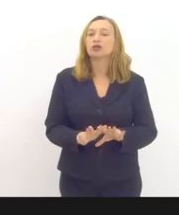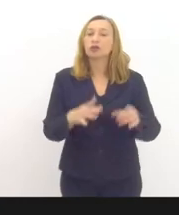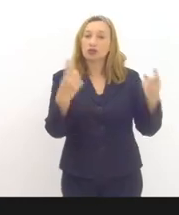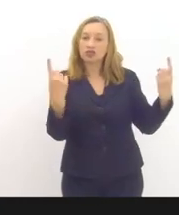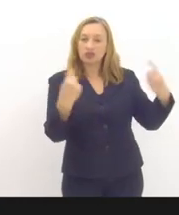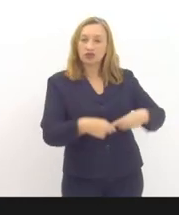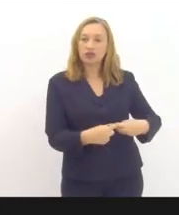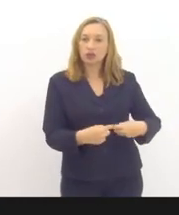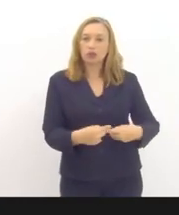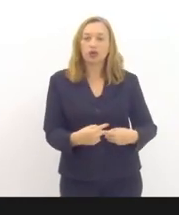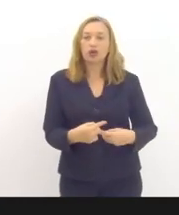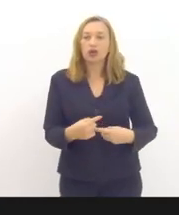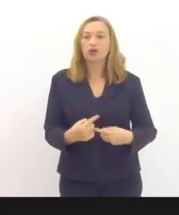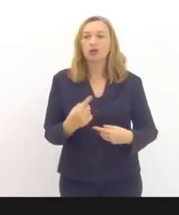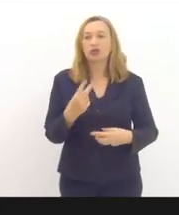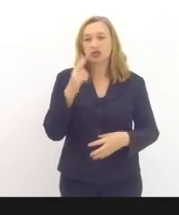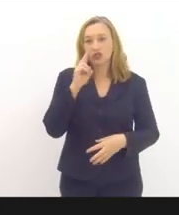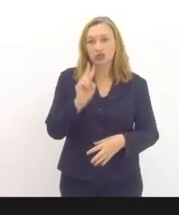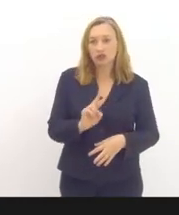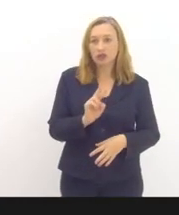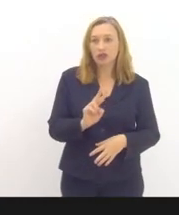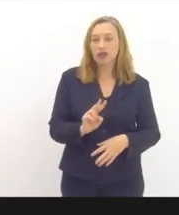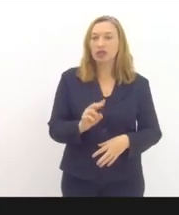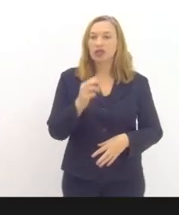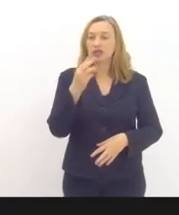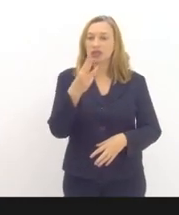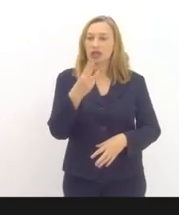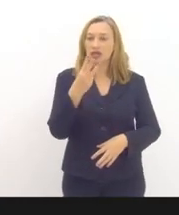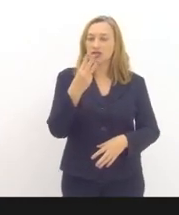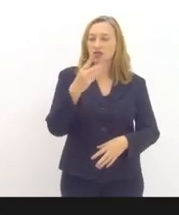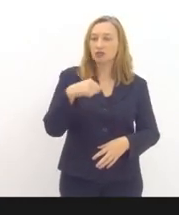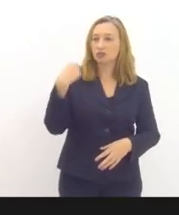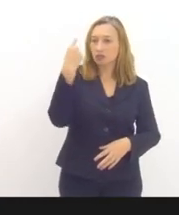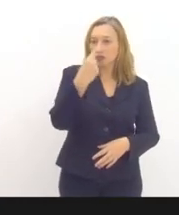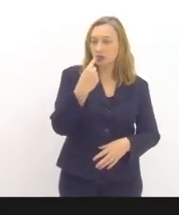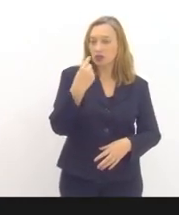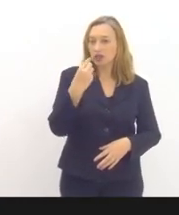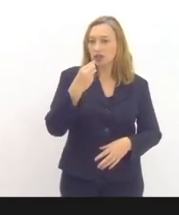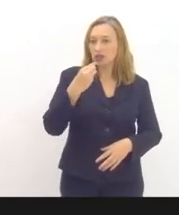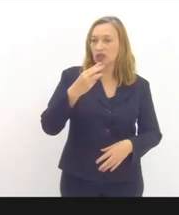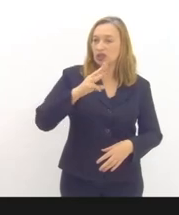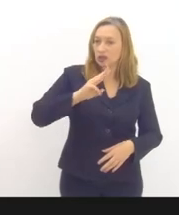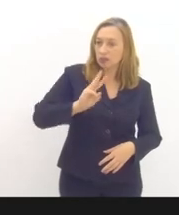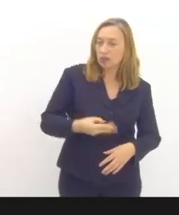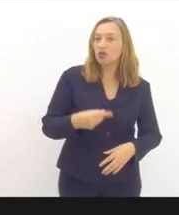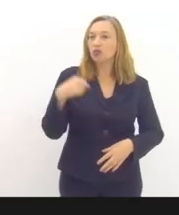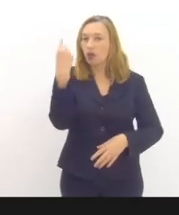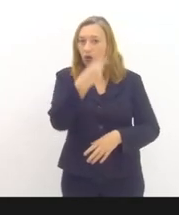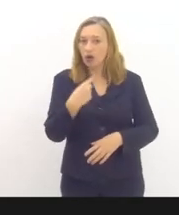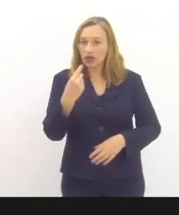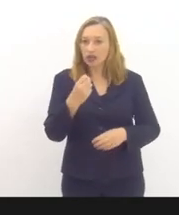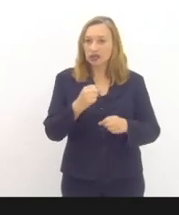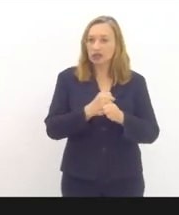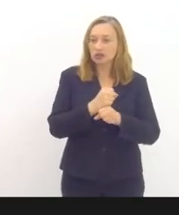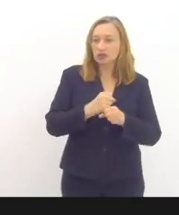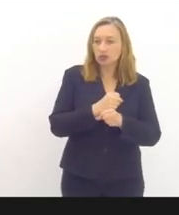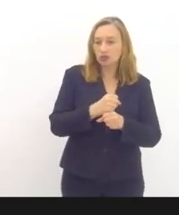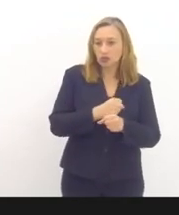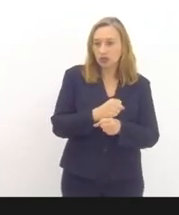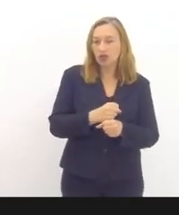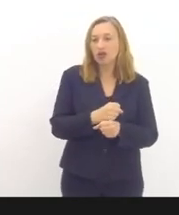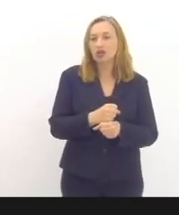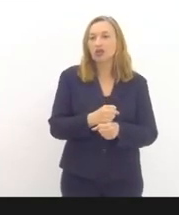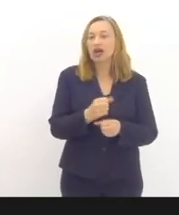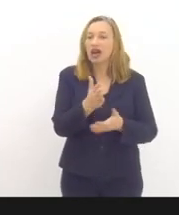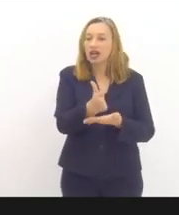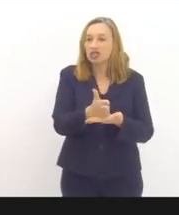desafiador é quando a gente pega essas 3 mil horas no total do percurso, né, mil horas anuais, a divisão